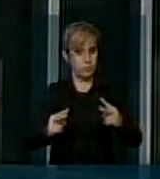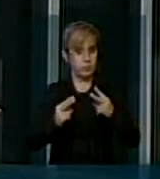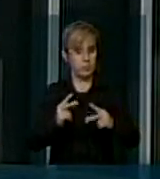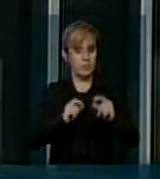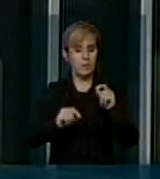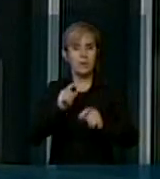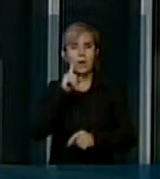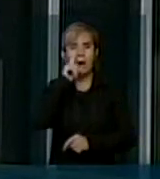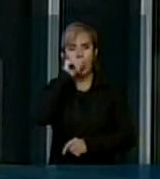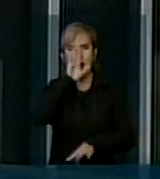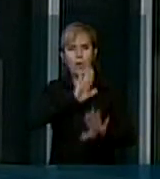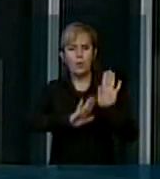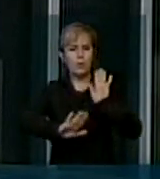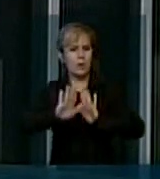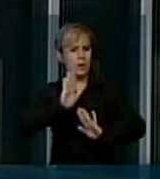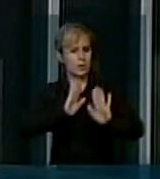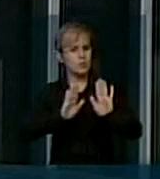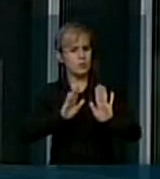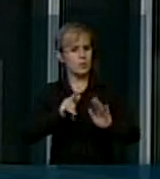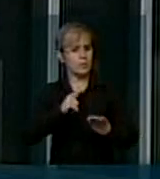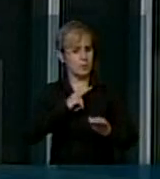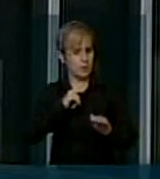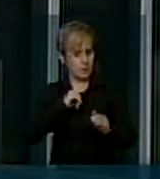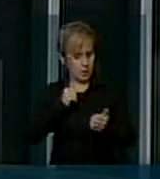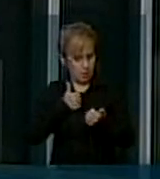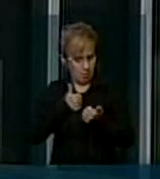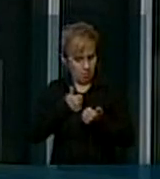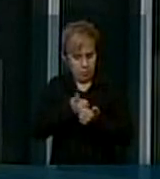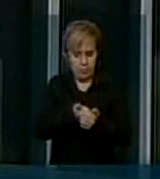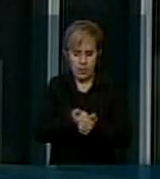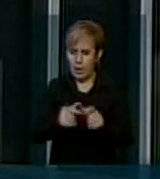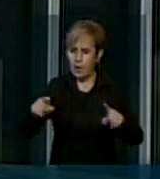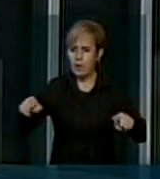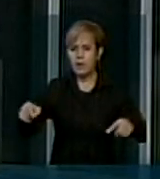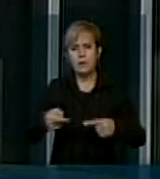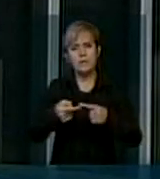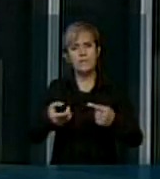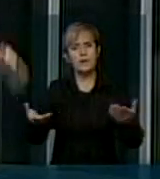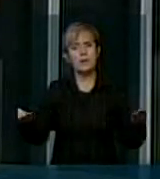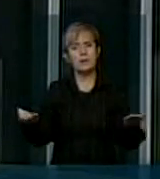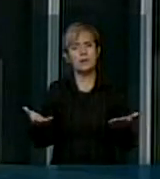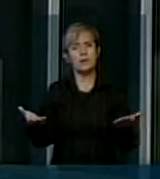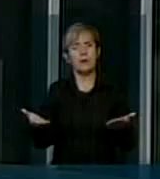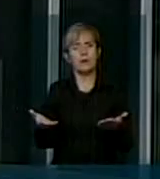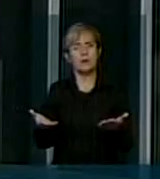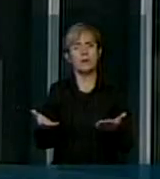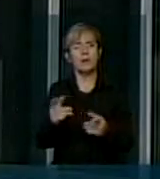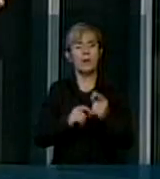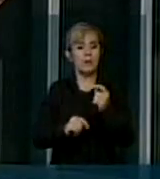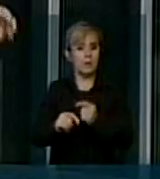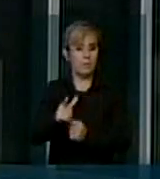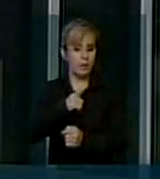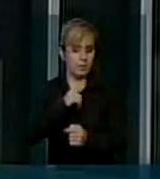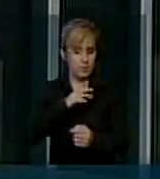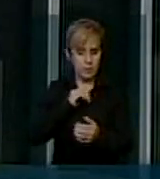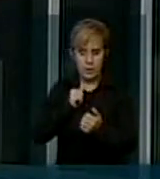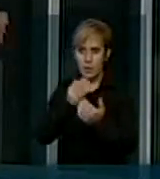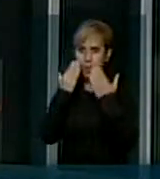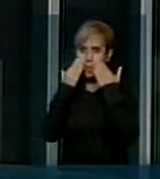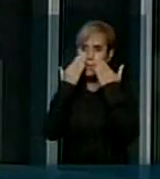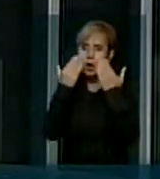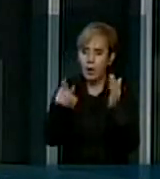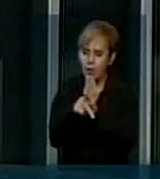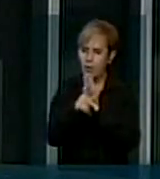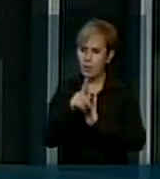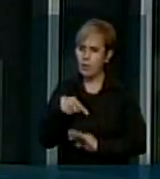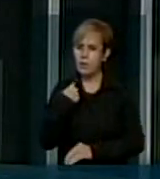o risco que nós estamos enfrentando, para o que está diante de nós e o que está à